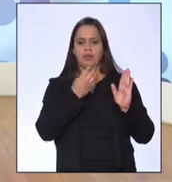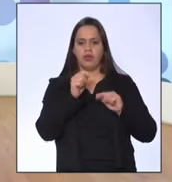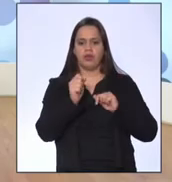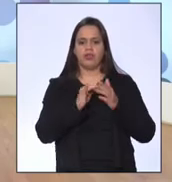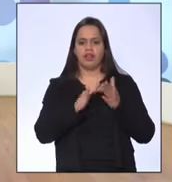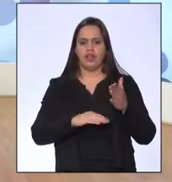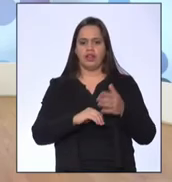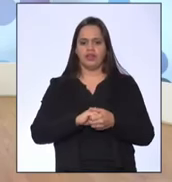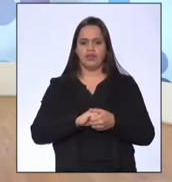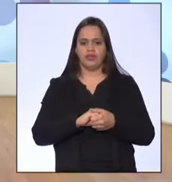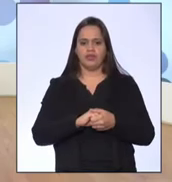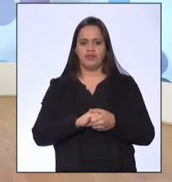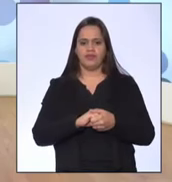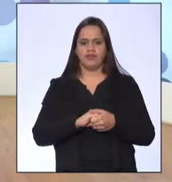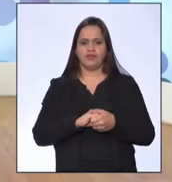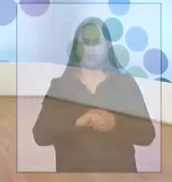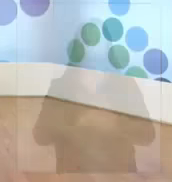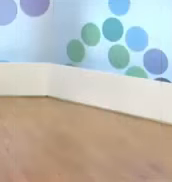atividade.